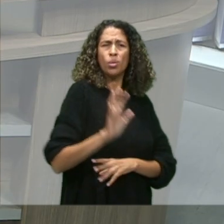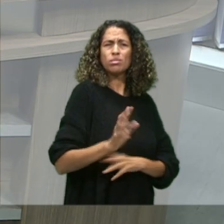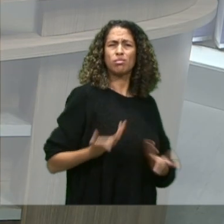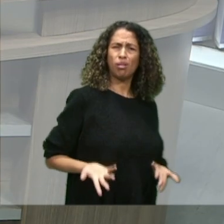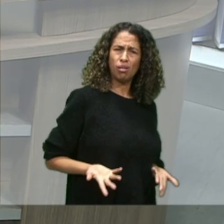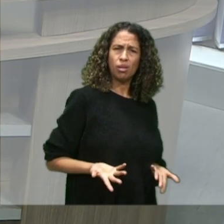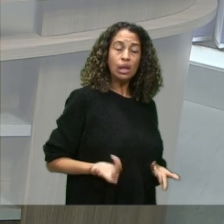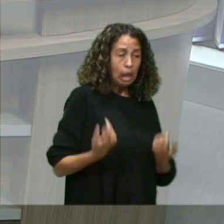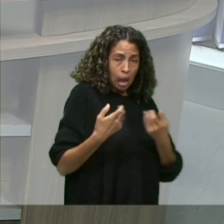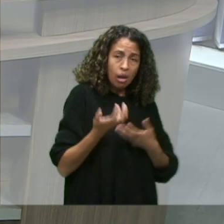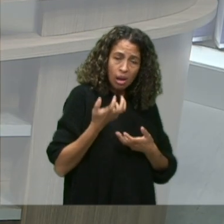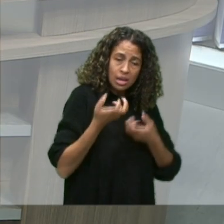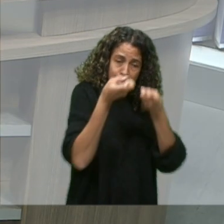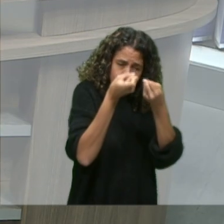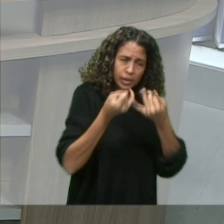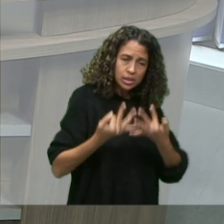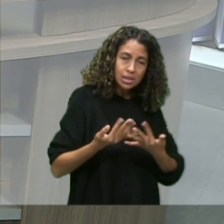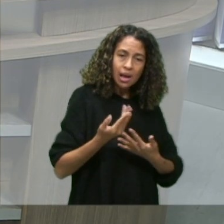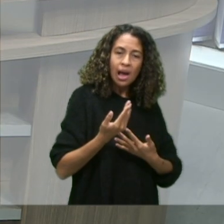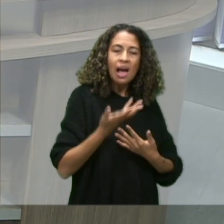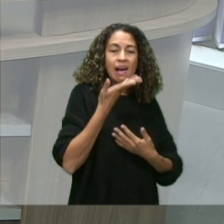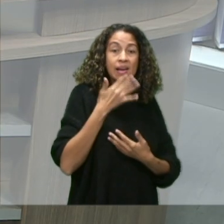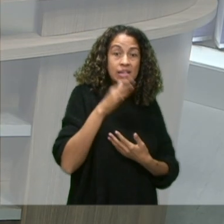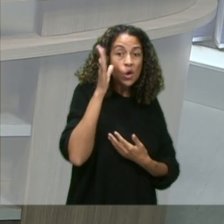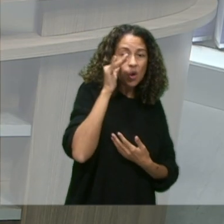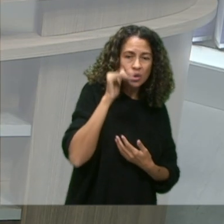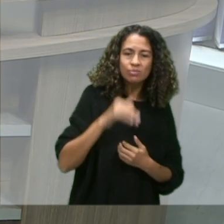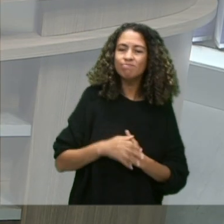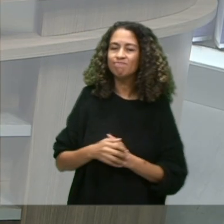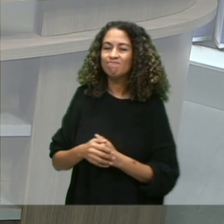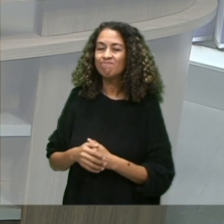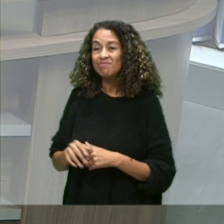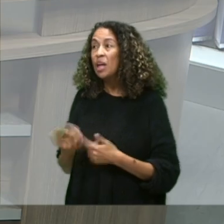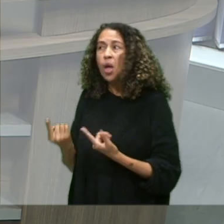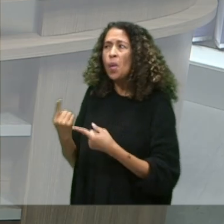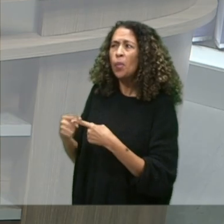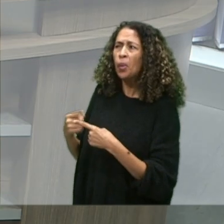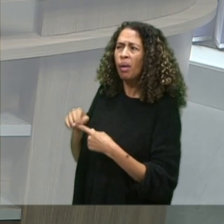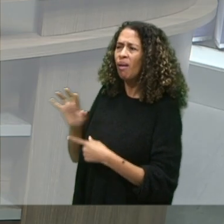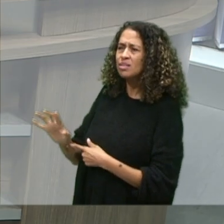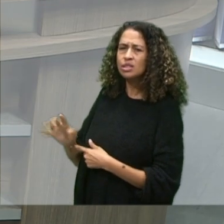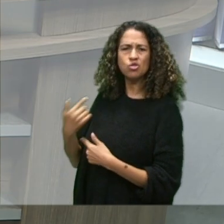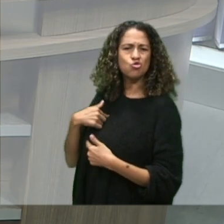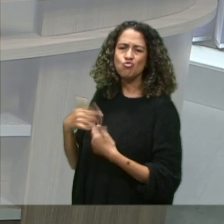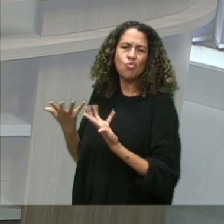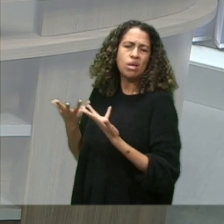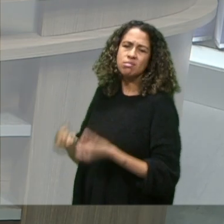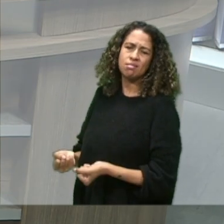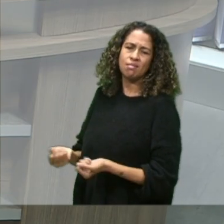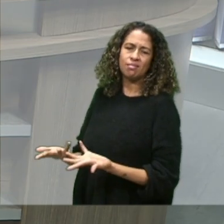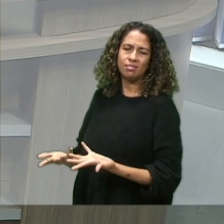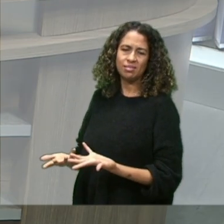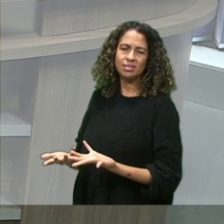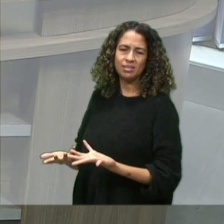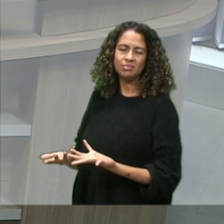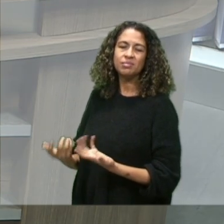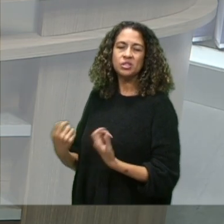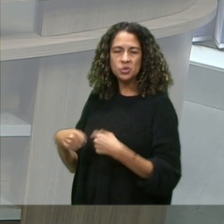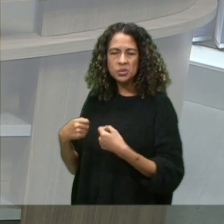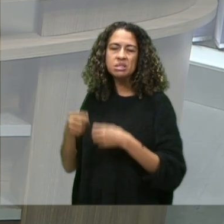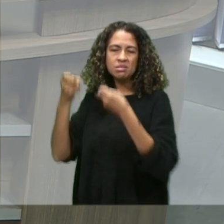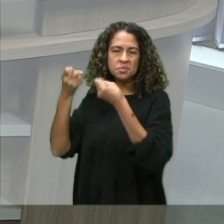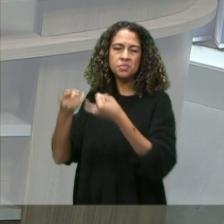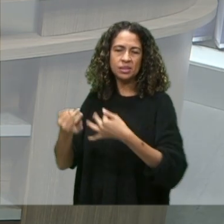assim? Por que é assim? Hoje em dia não tem mais espaço do porquê é assim, né? A gente precisa explicar, as crianças precisam